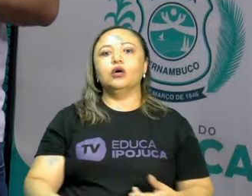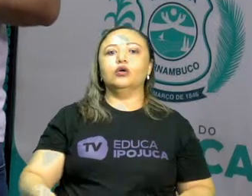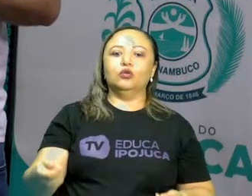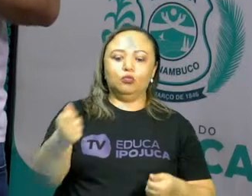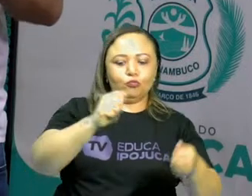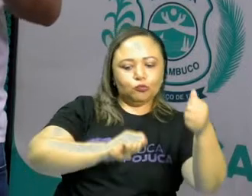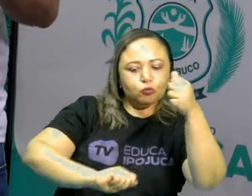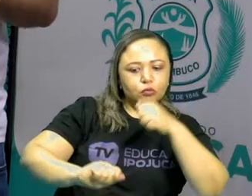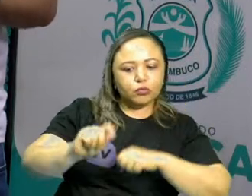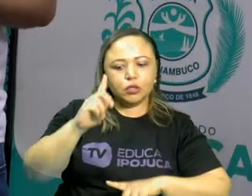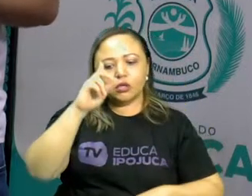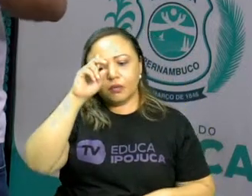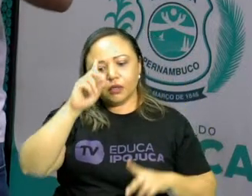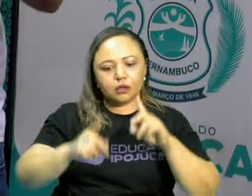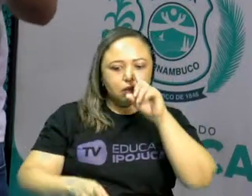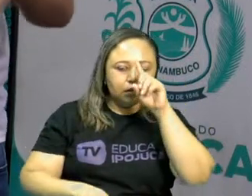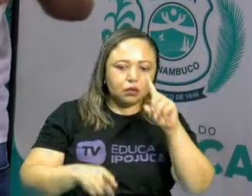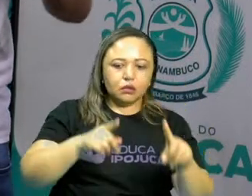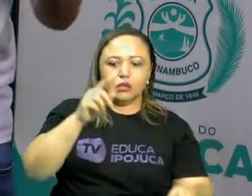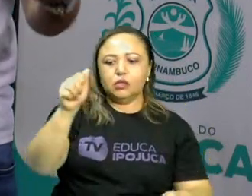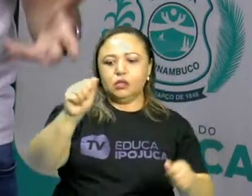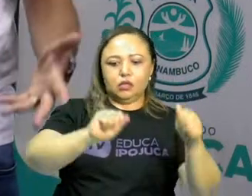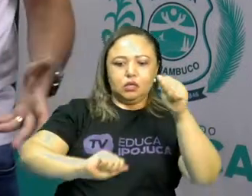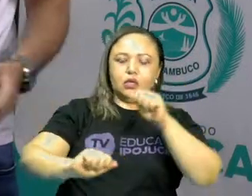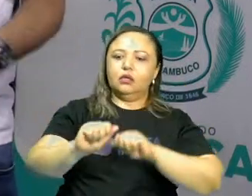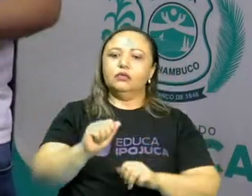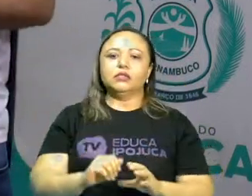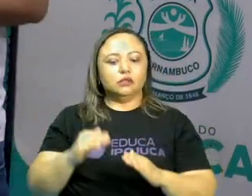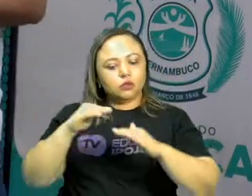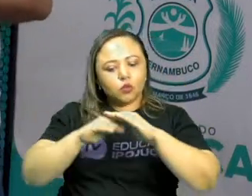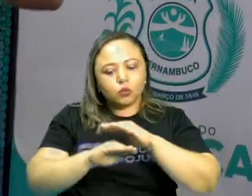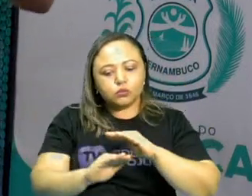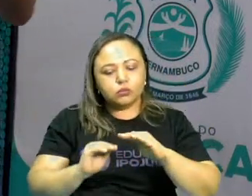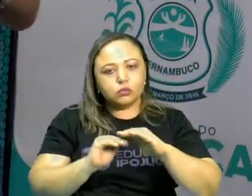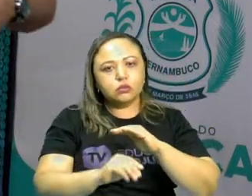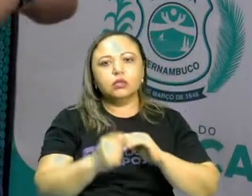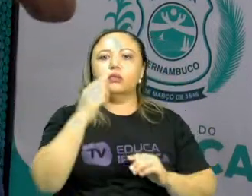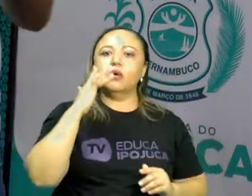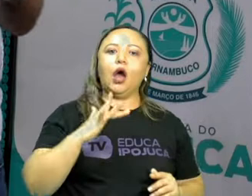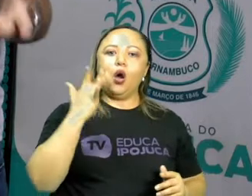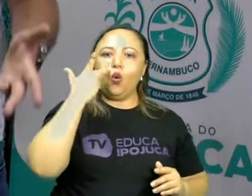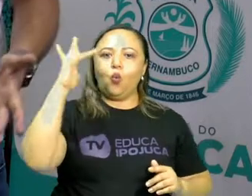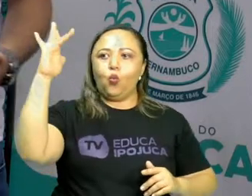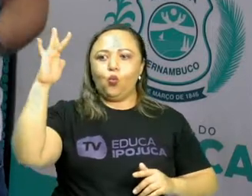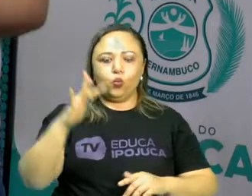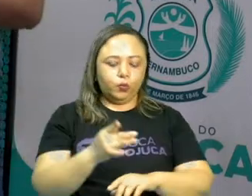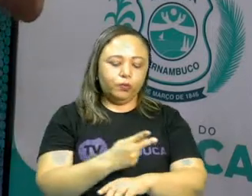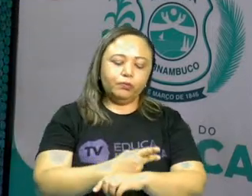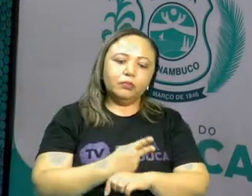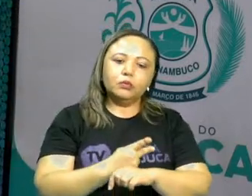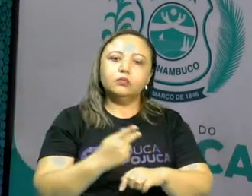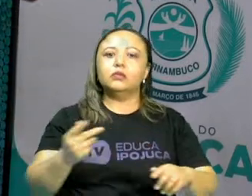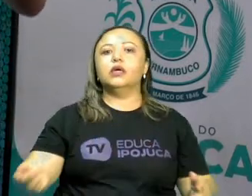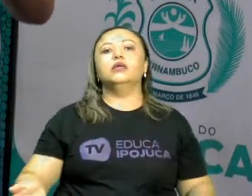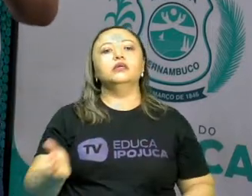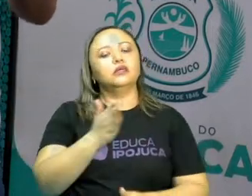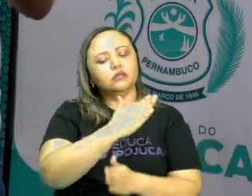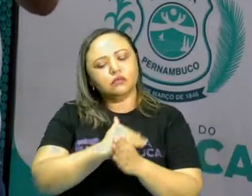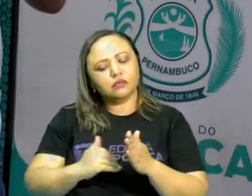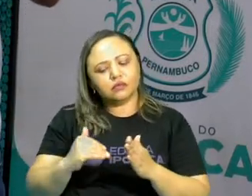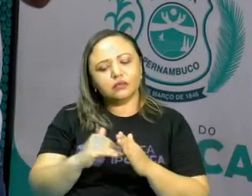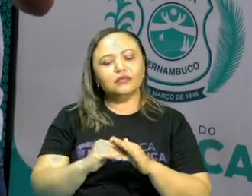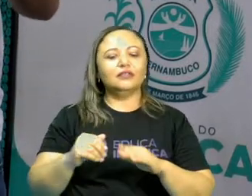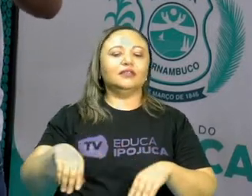você tinha o ideal de acumular ouro e prata, né? Chamado metalismo, bulionismo. Então, esses